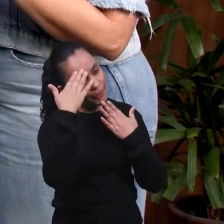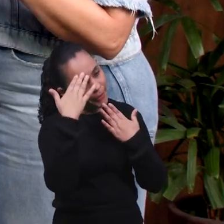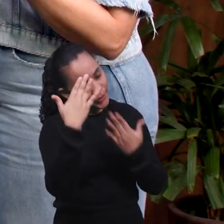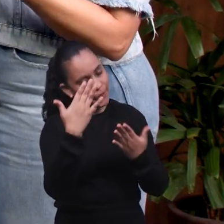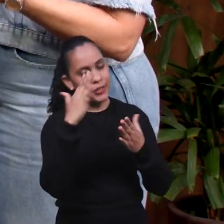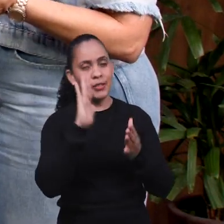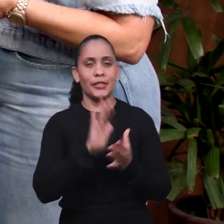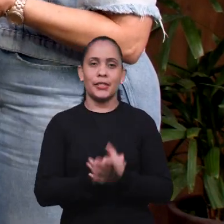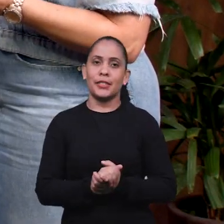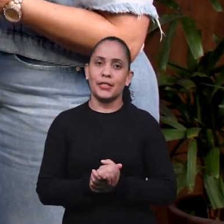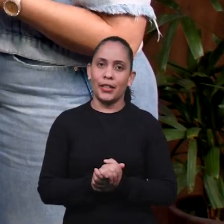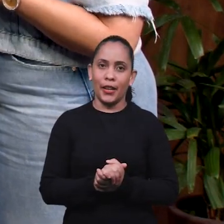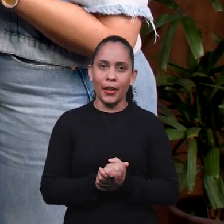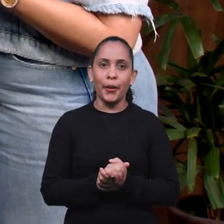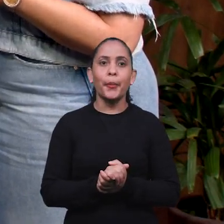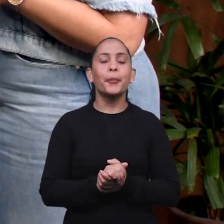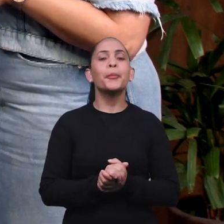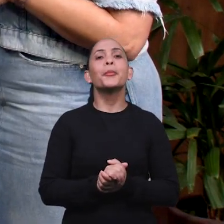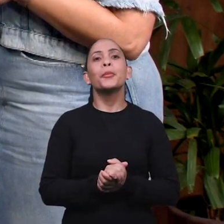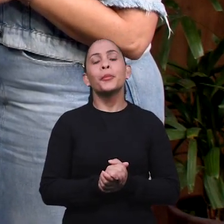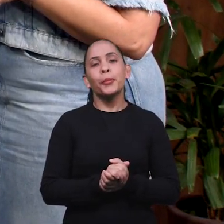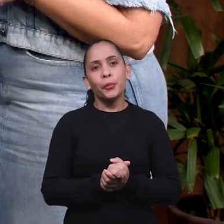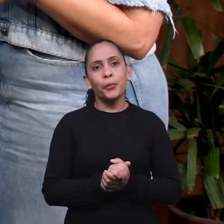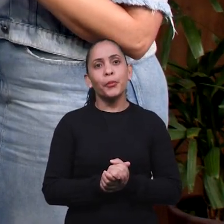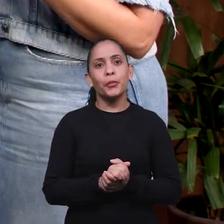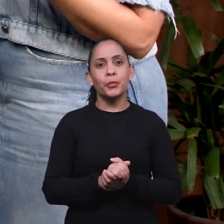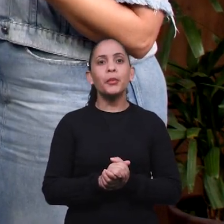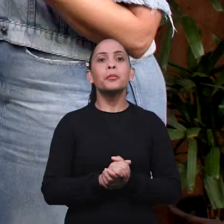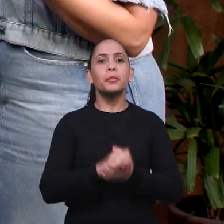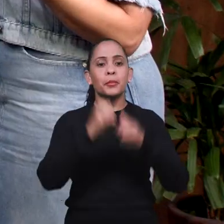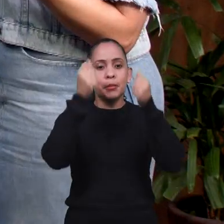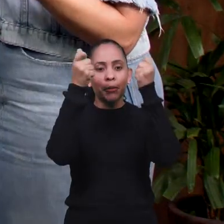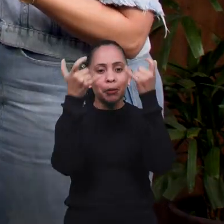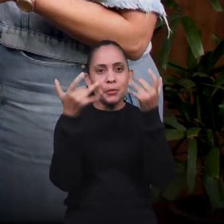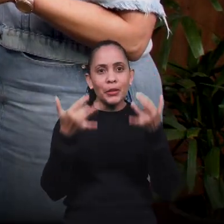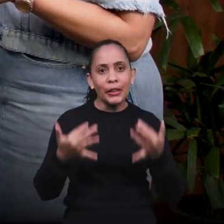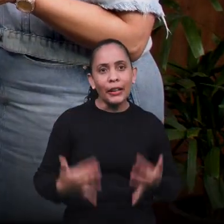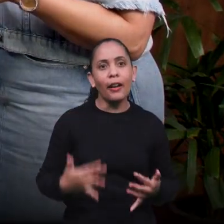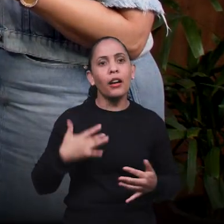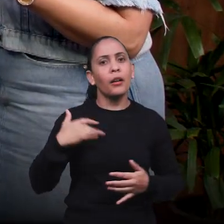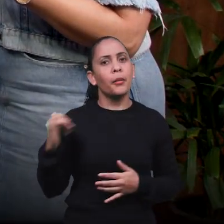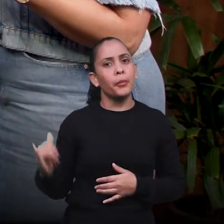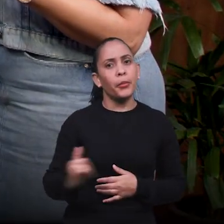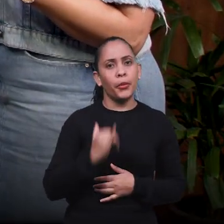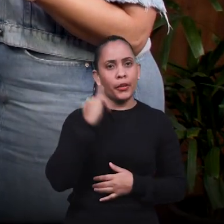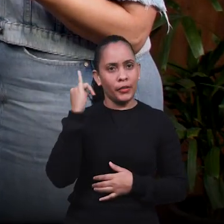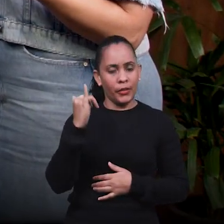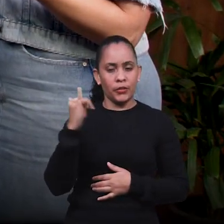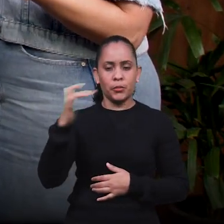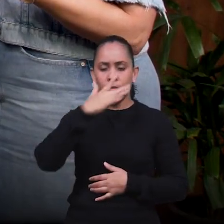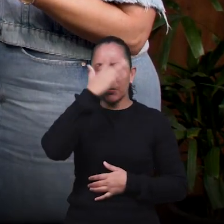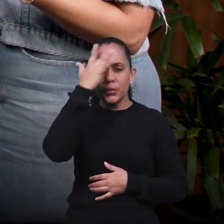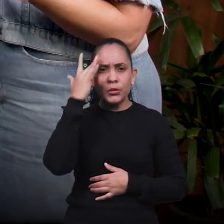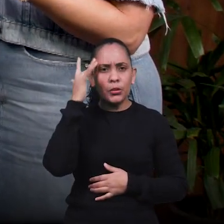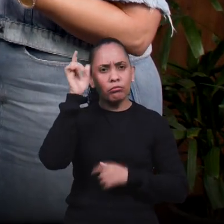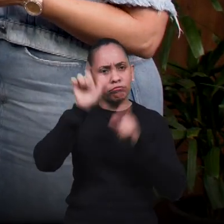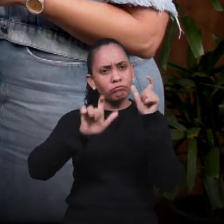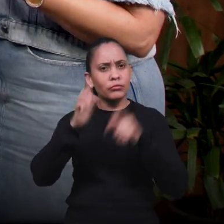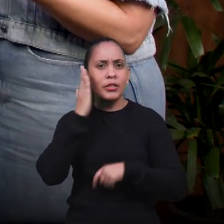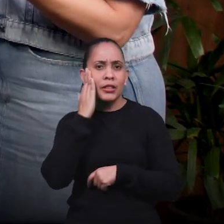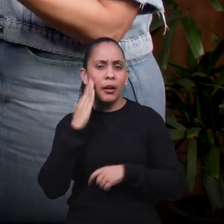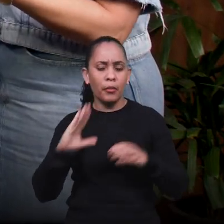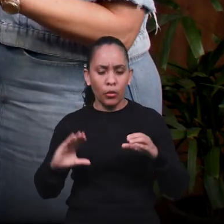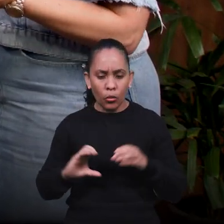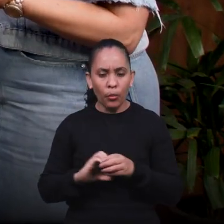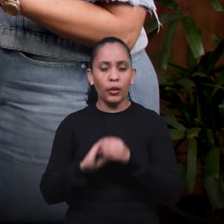Adilson, quero te agradecer por esses esclarecimentos, porque é muito importante o nosso telespectador saber